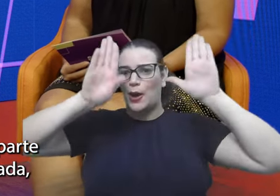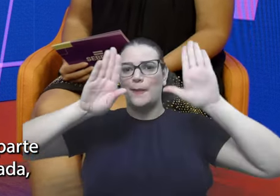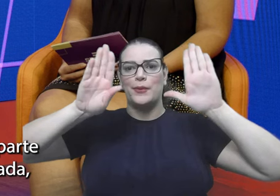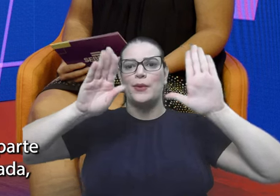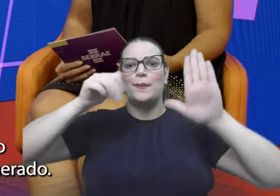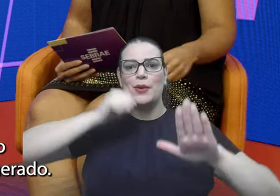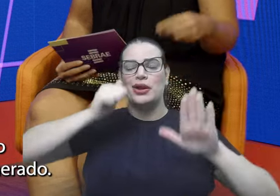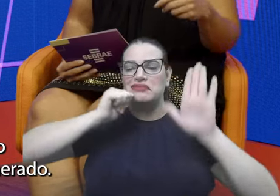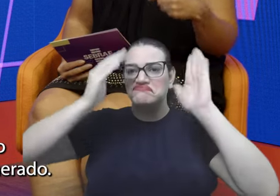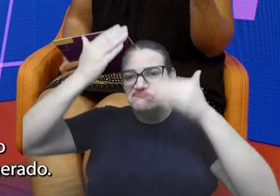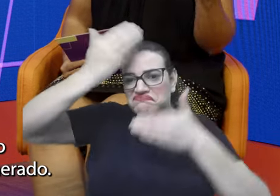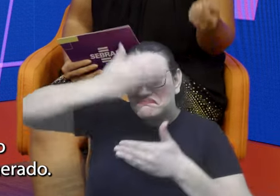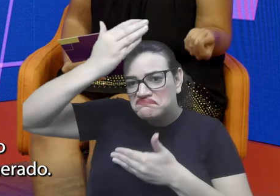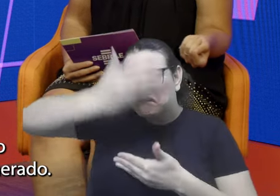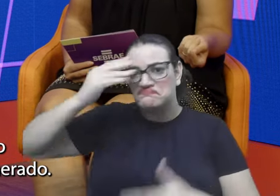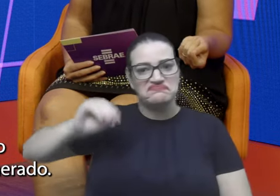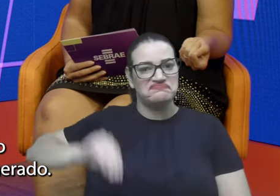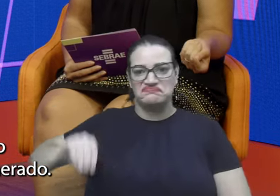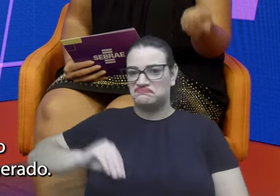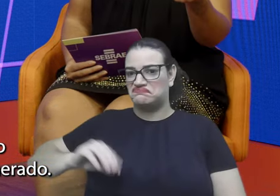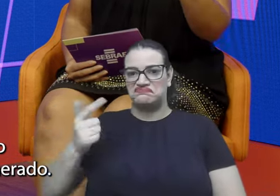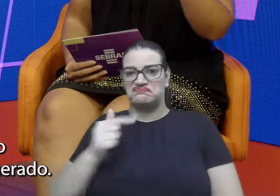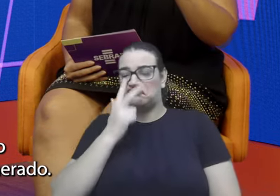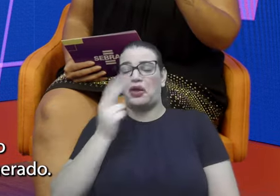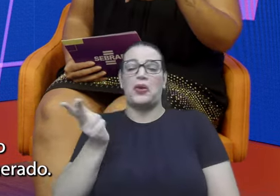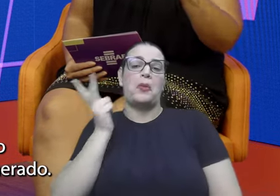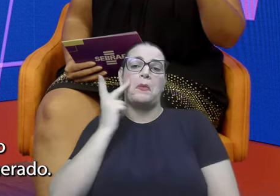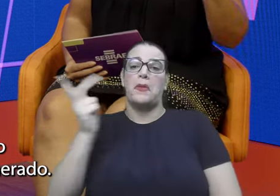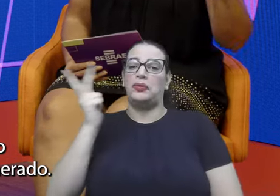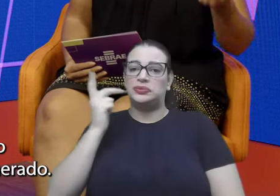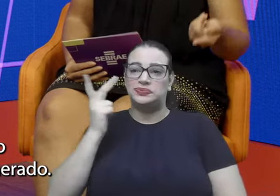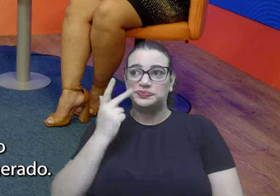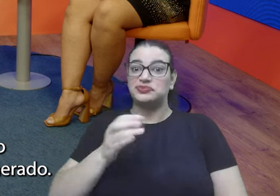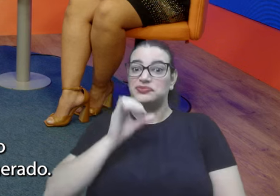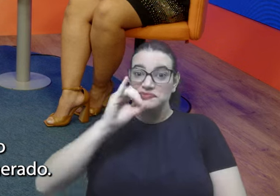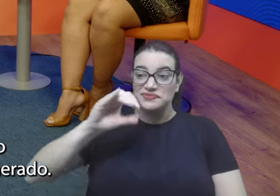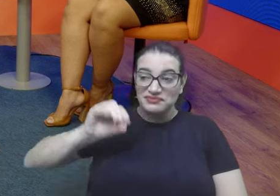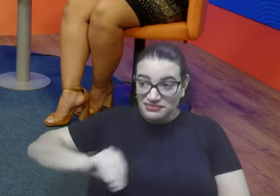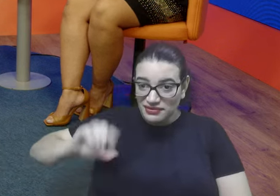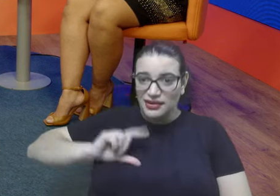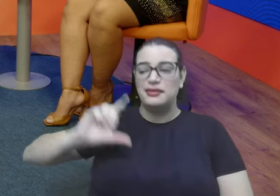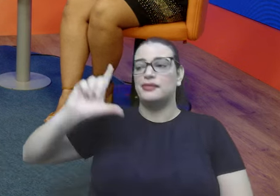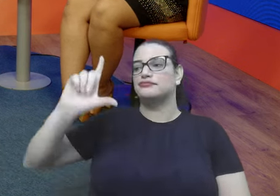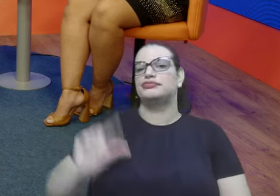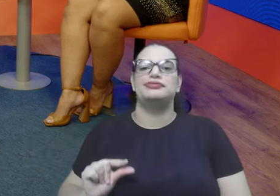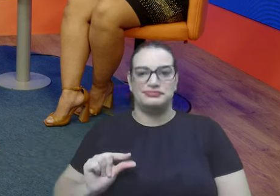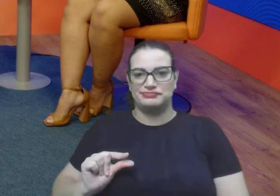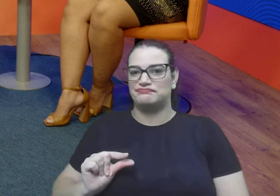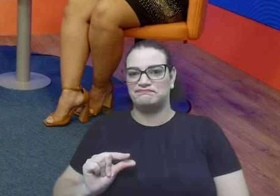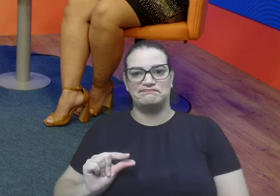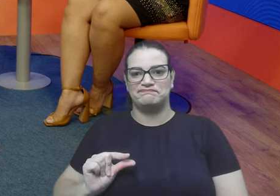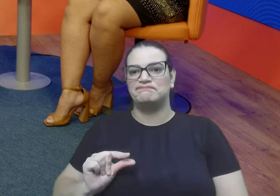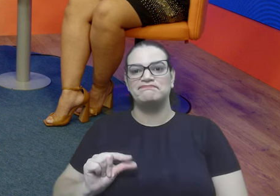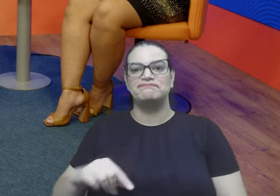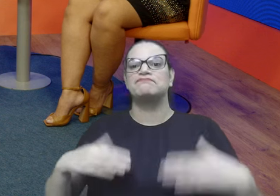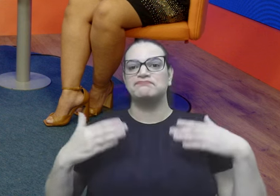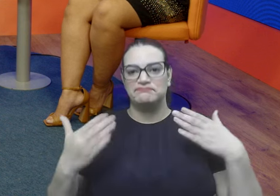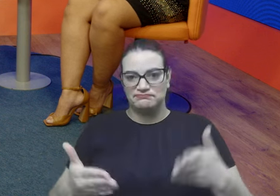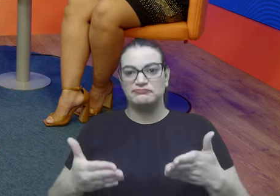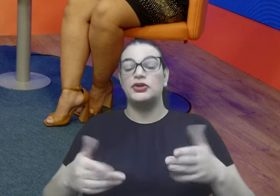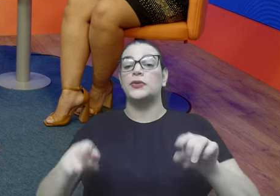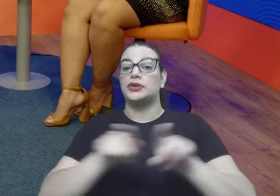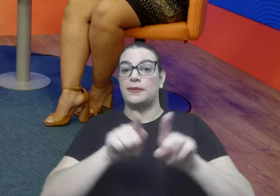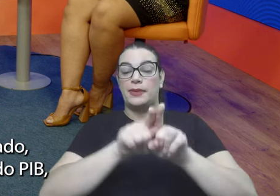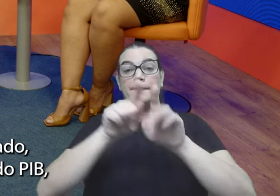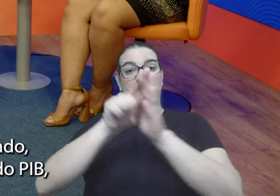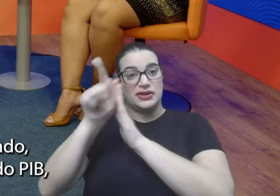invisibilizada porque não é remunerada e quando é é muito mal remunerado Então existe tem pesquisas também